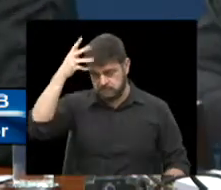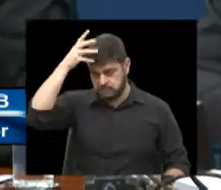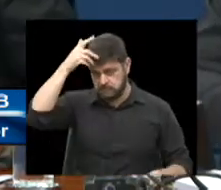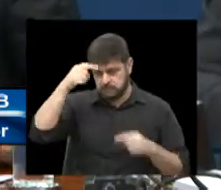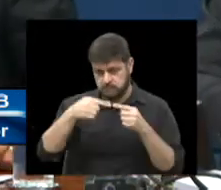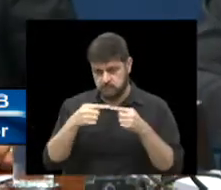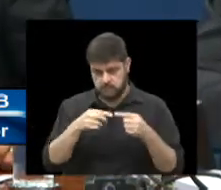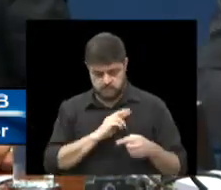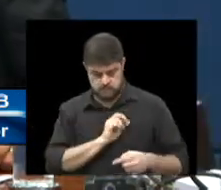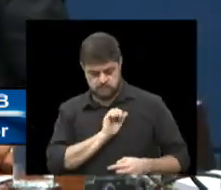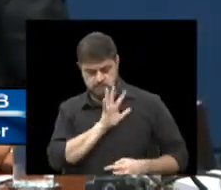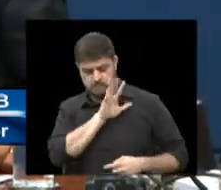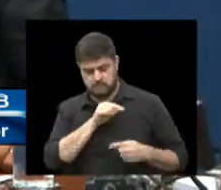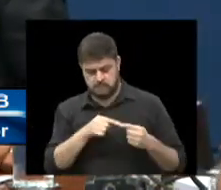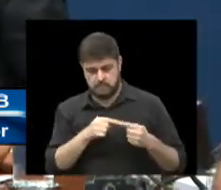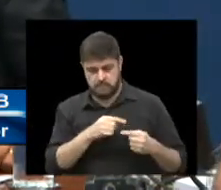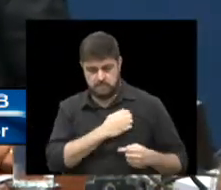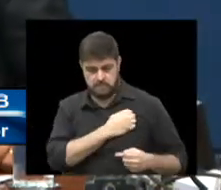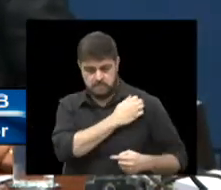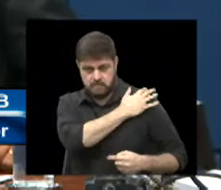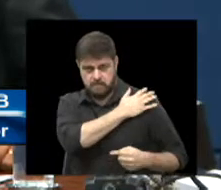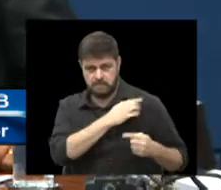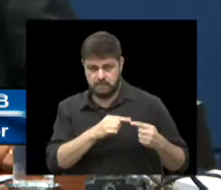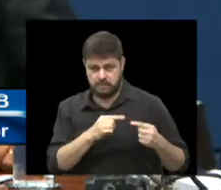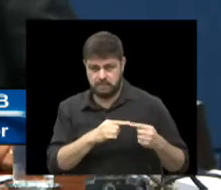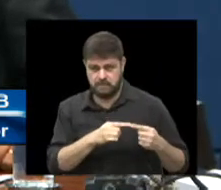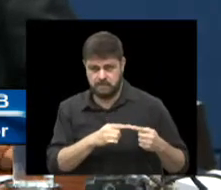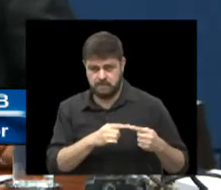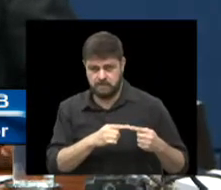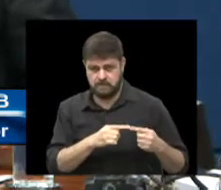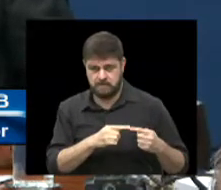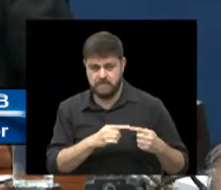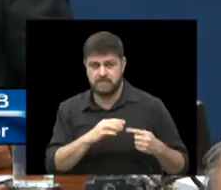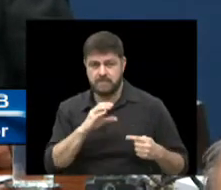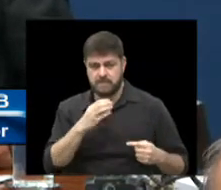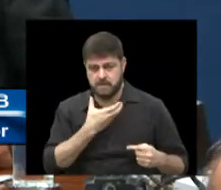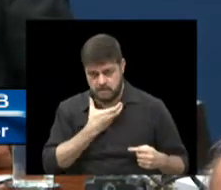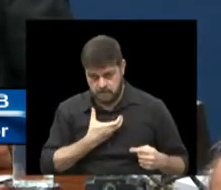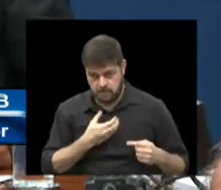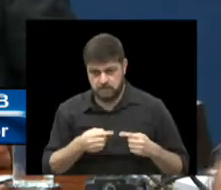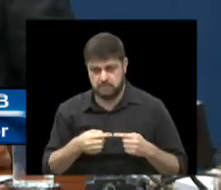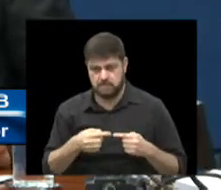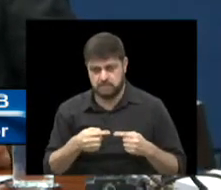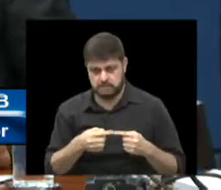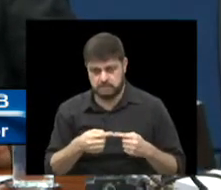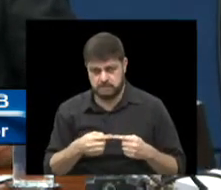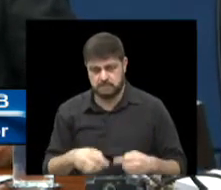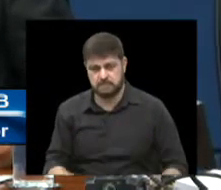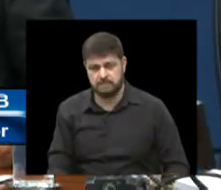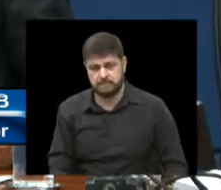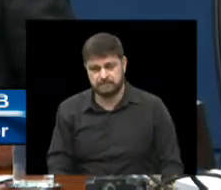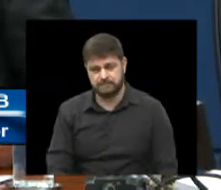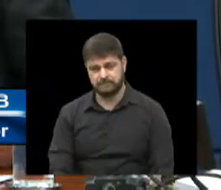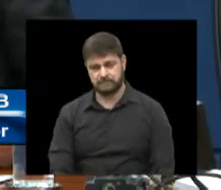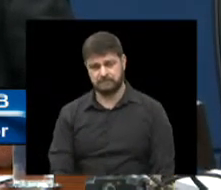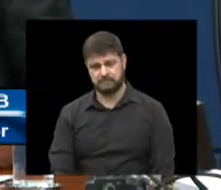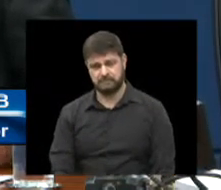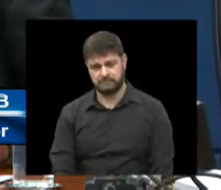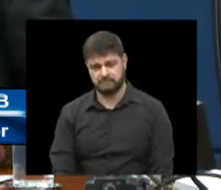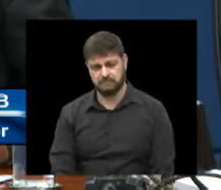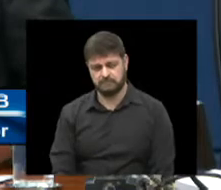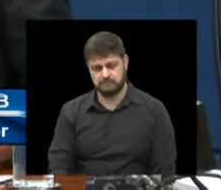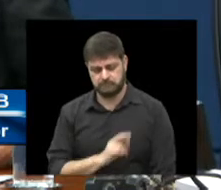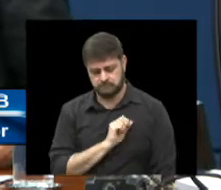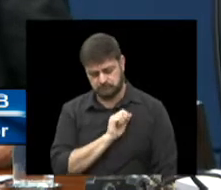sim. Rubens Gás, sim. Tenente Santini, sim. Vereador Carmo Luiz vota favorável ao projeto.